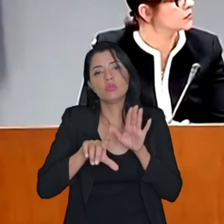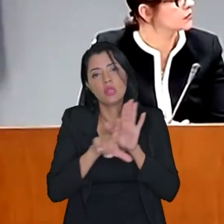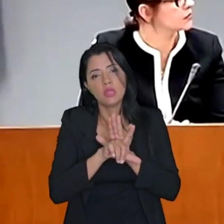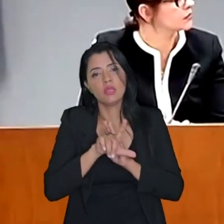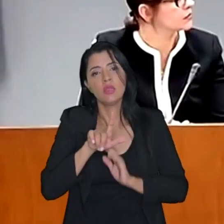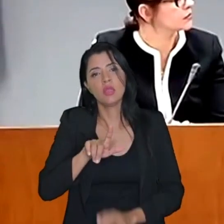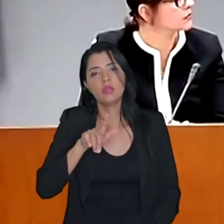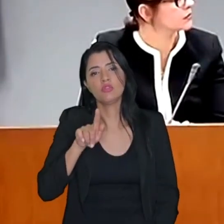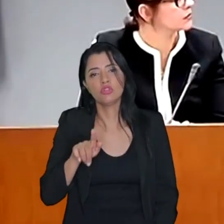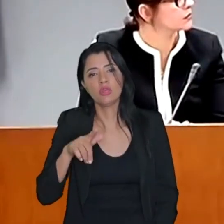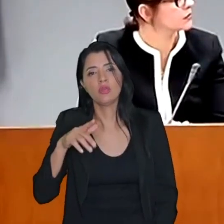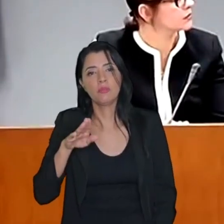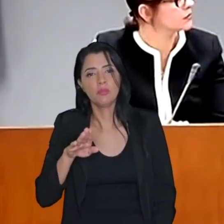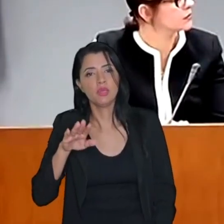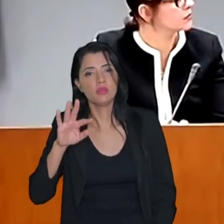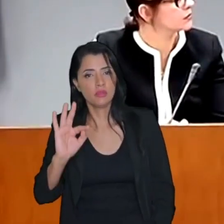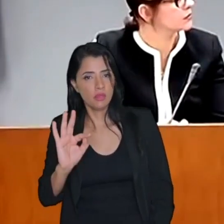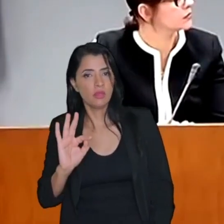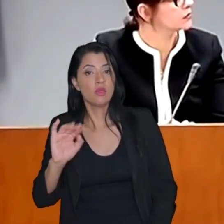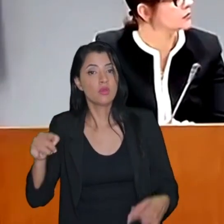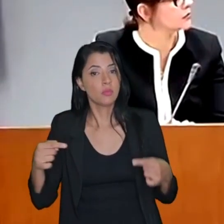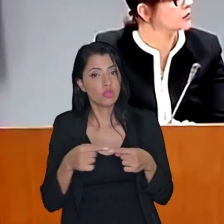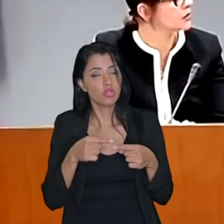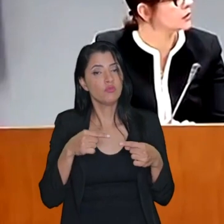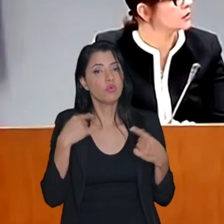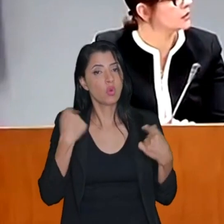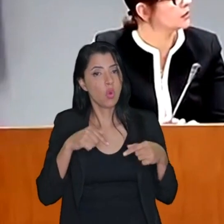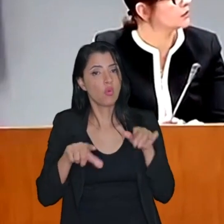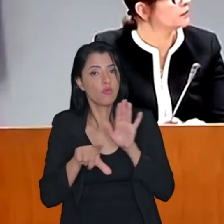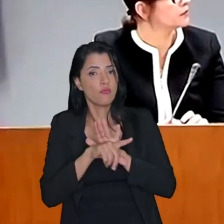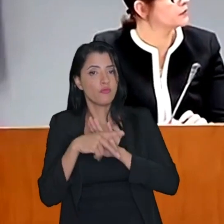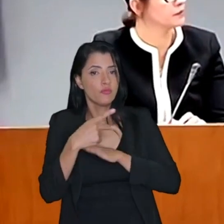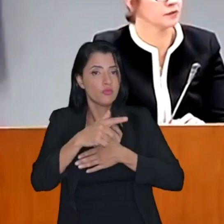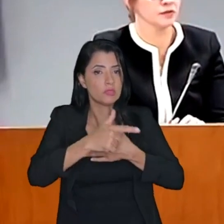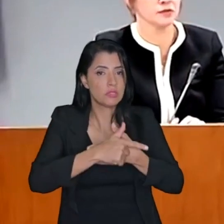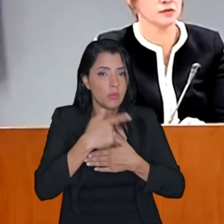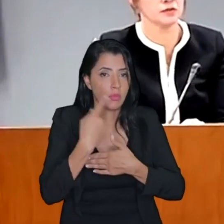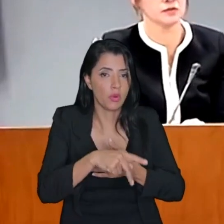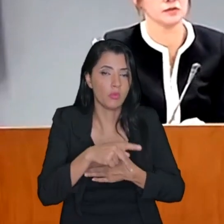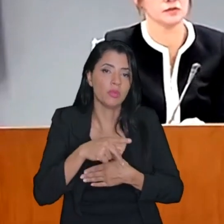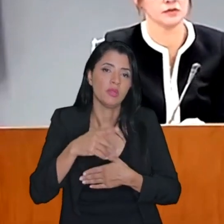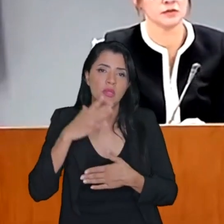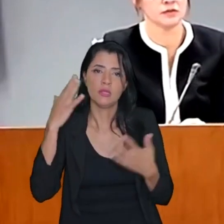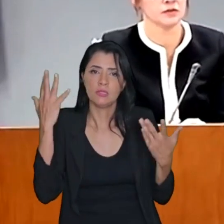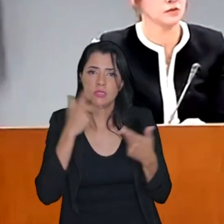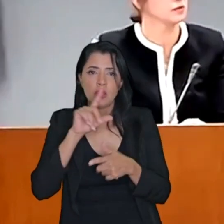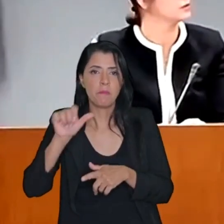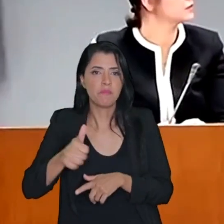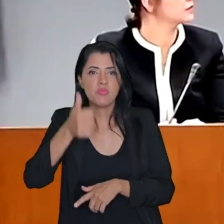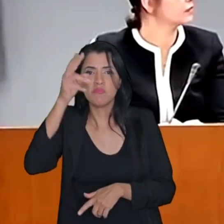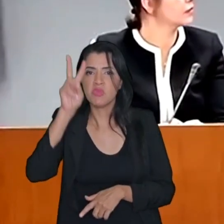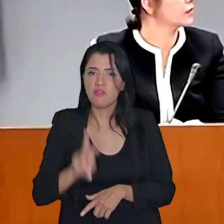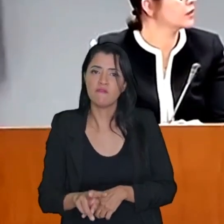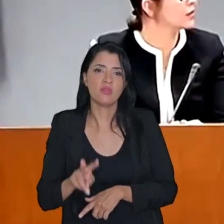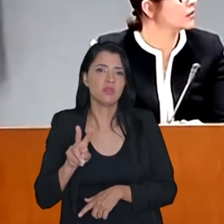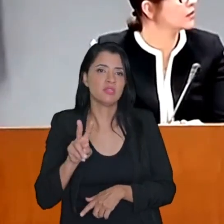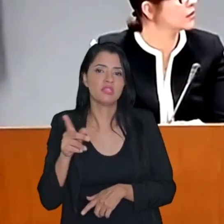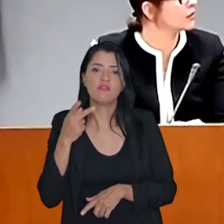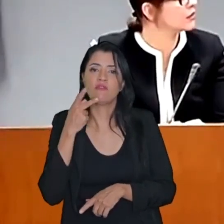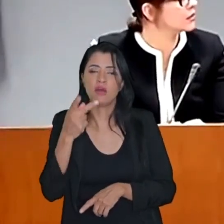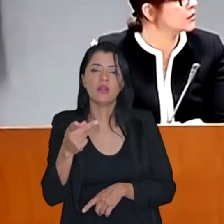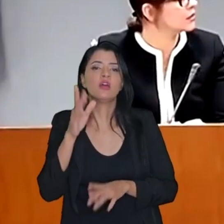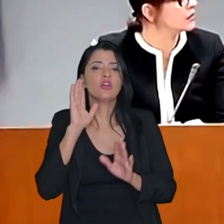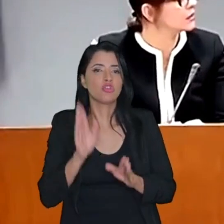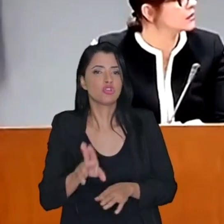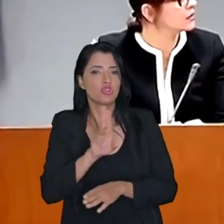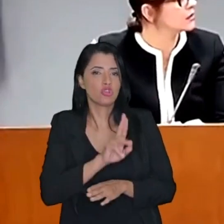LGPD, no que for compatível com o exercício dessa função estatal. Lindo, é a primeira vez que o Supremo diz.